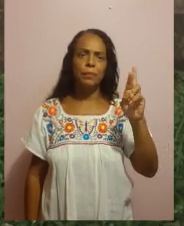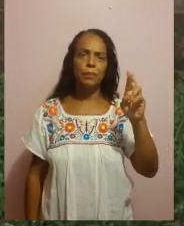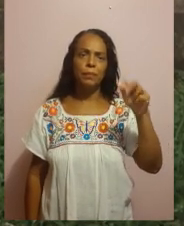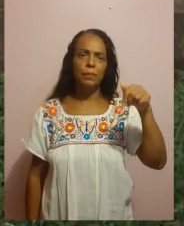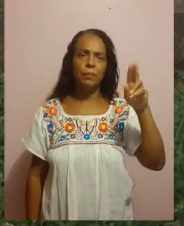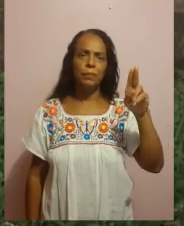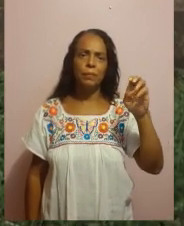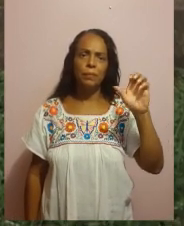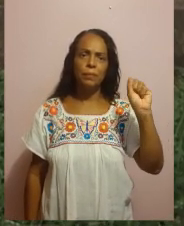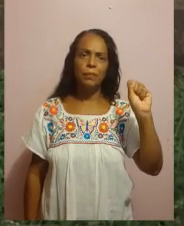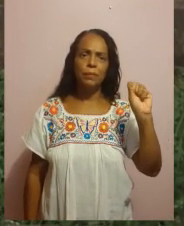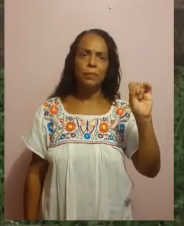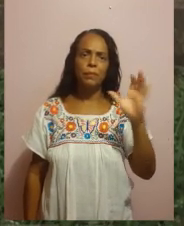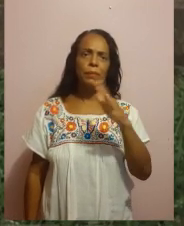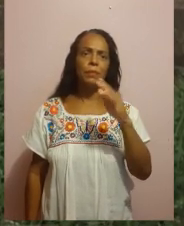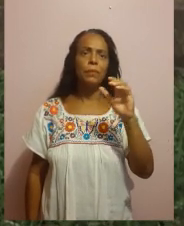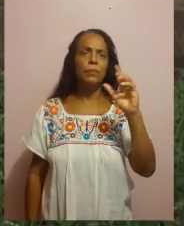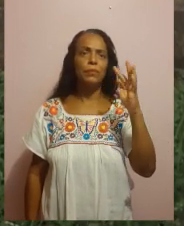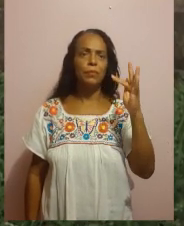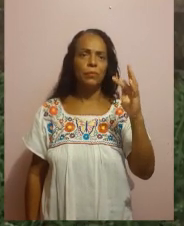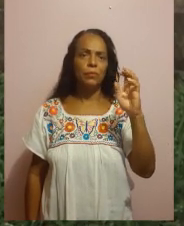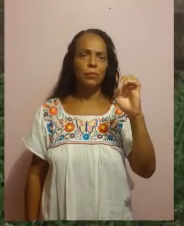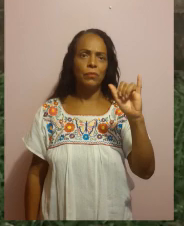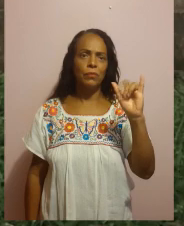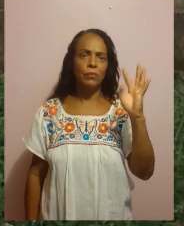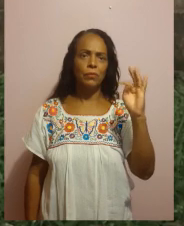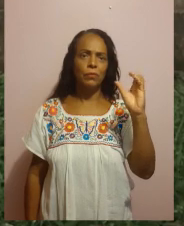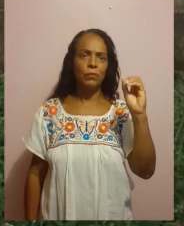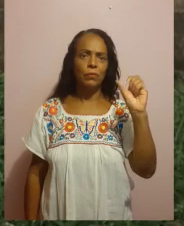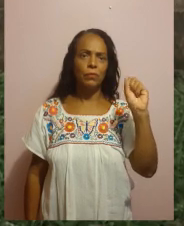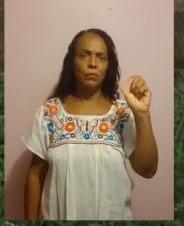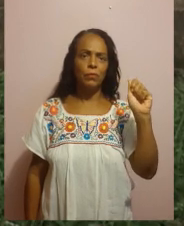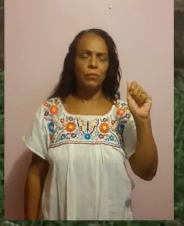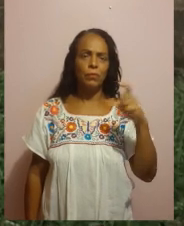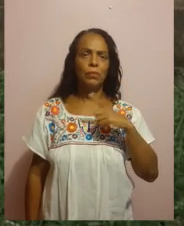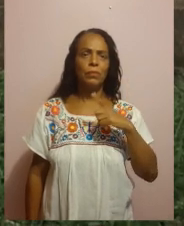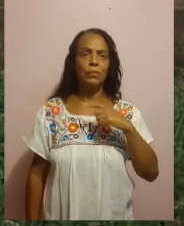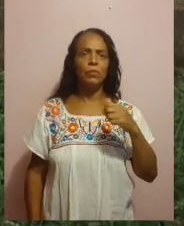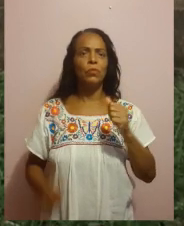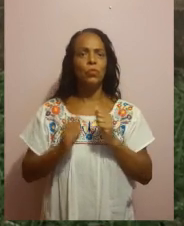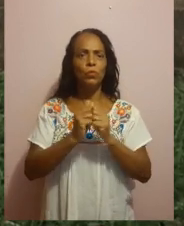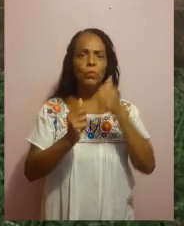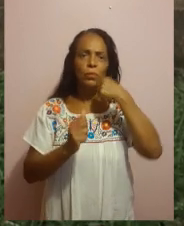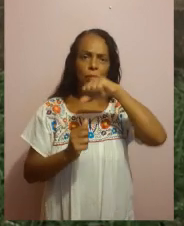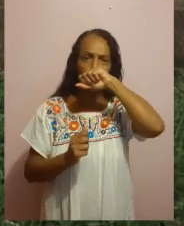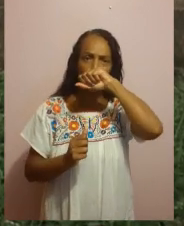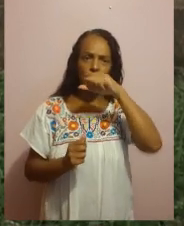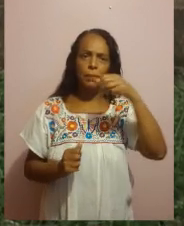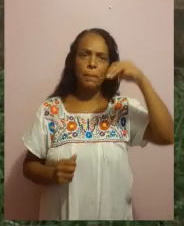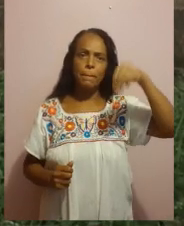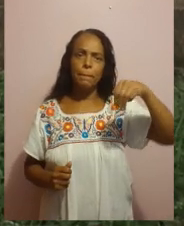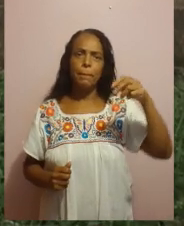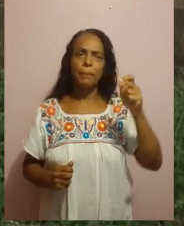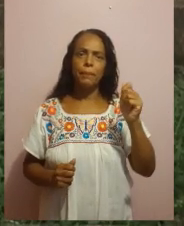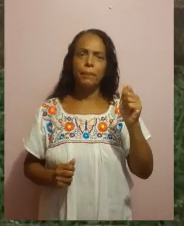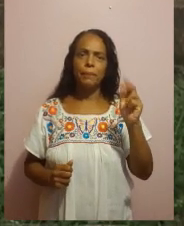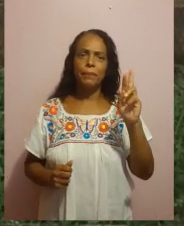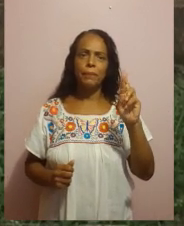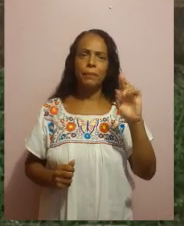Franco, e do seu irmão, o irmão dela próprio,